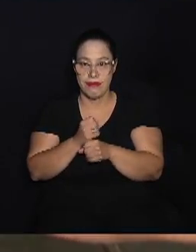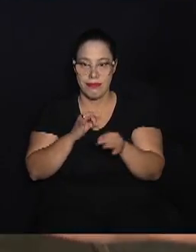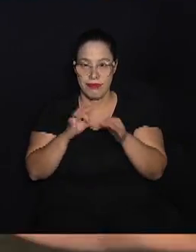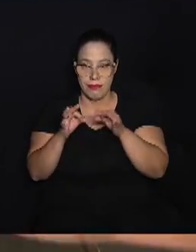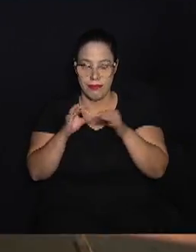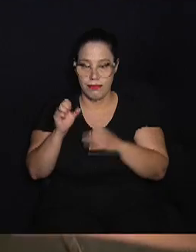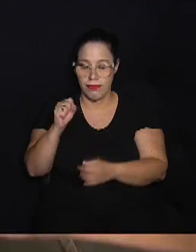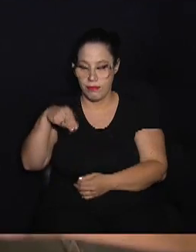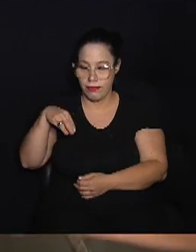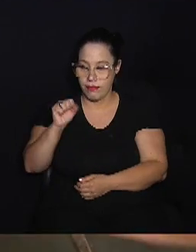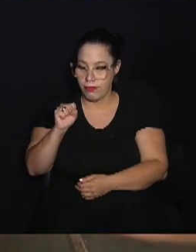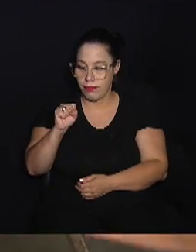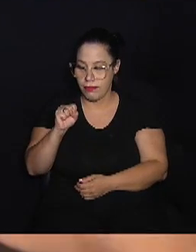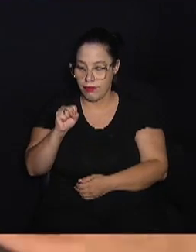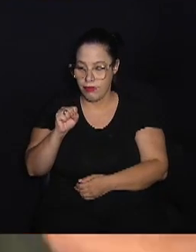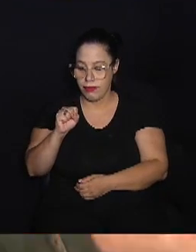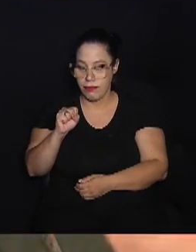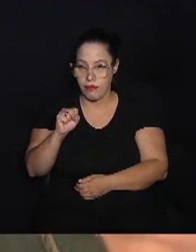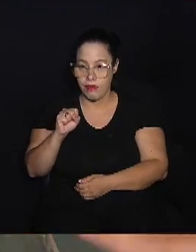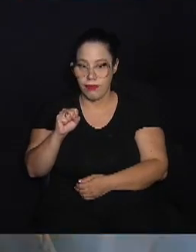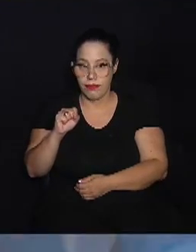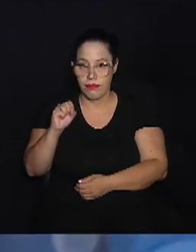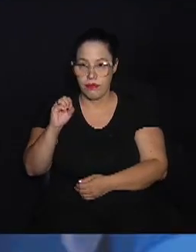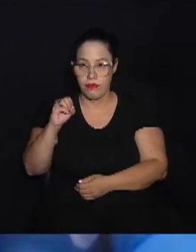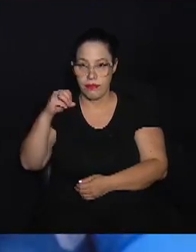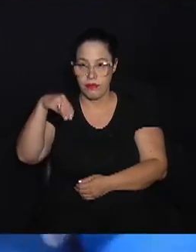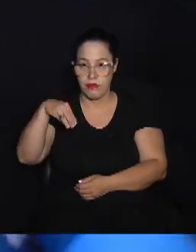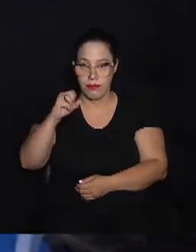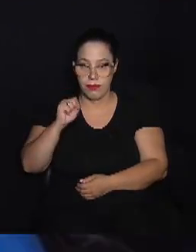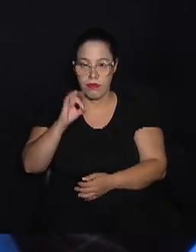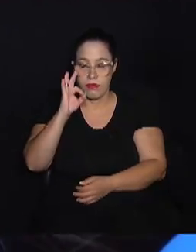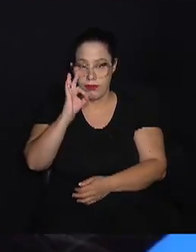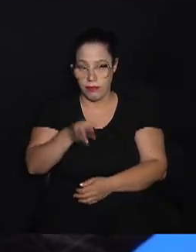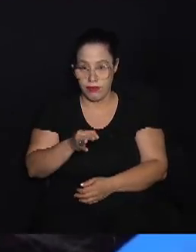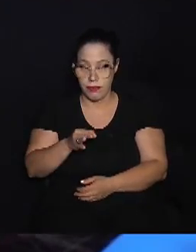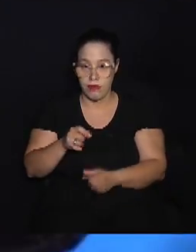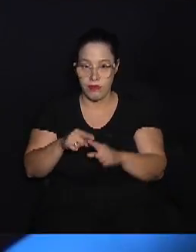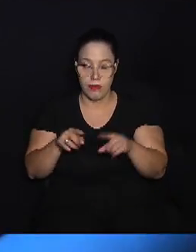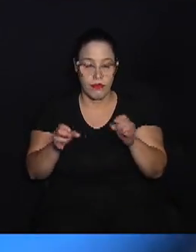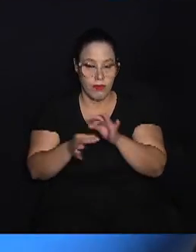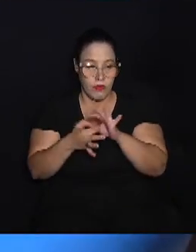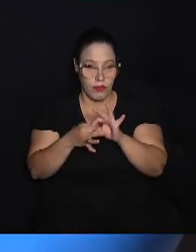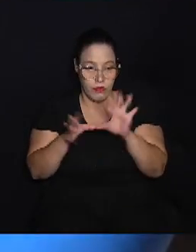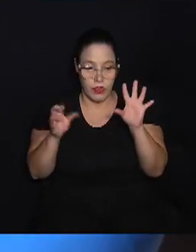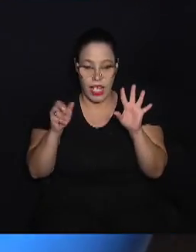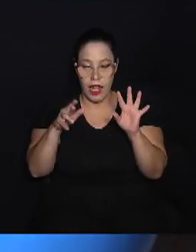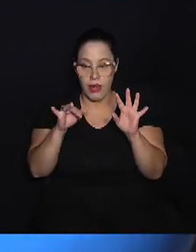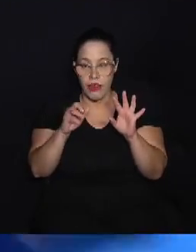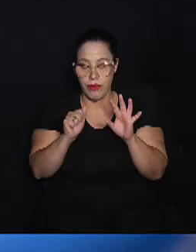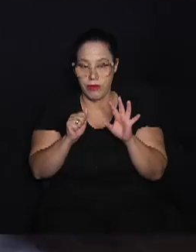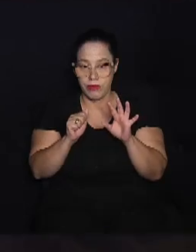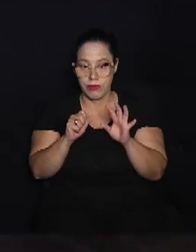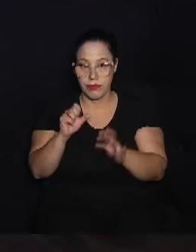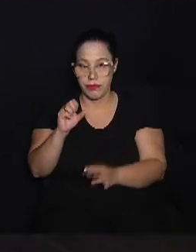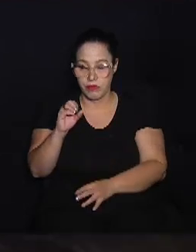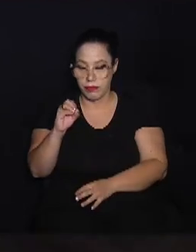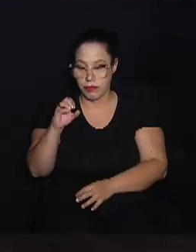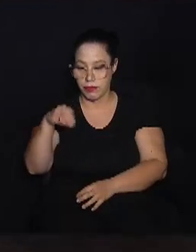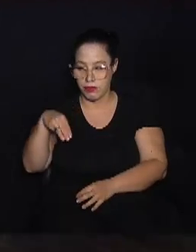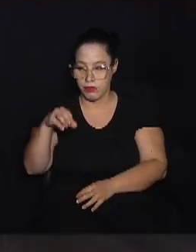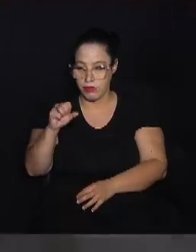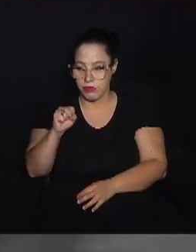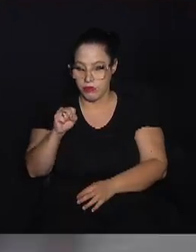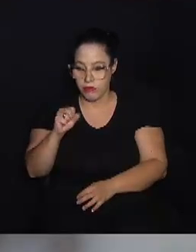Organização Mundial da Saúde, a OMS, para declarar uma área livre de raiva. A OMS